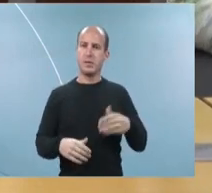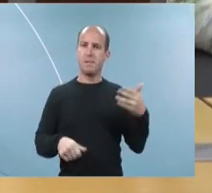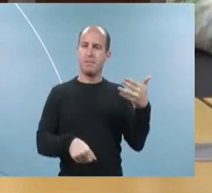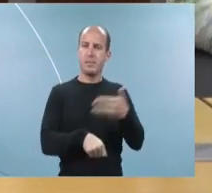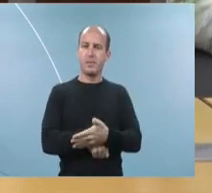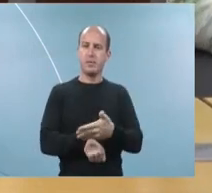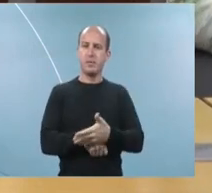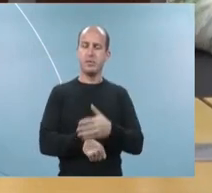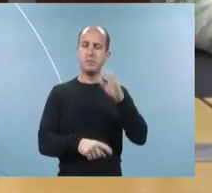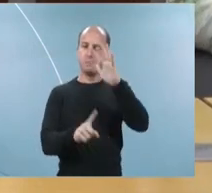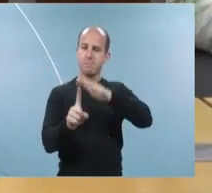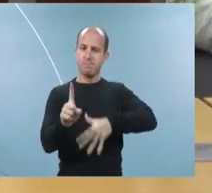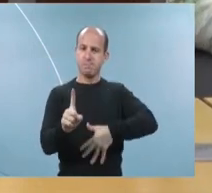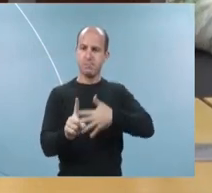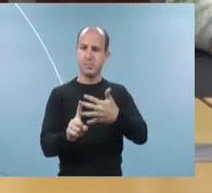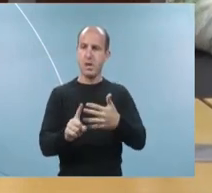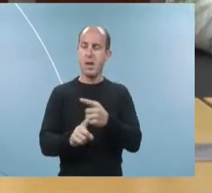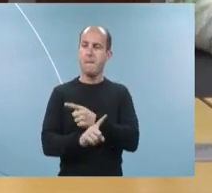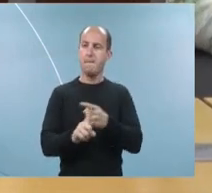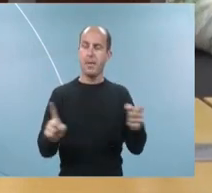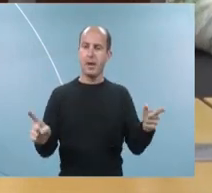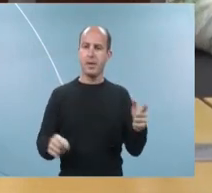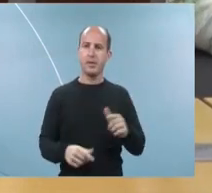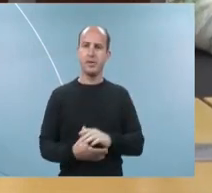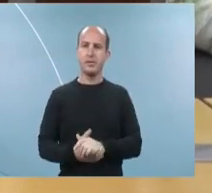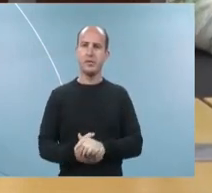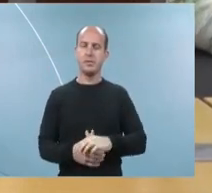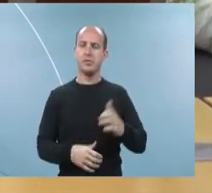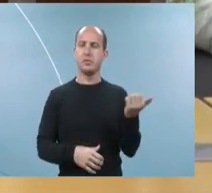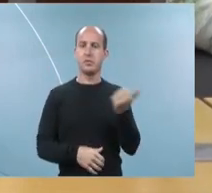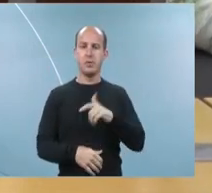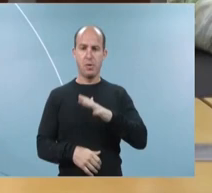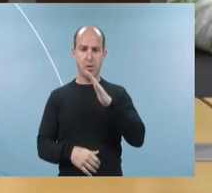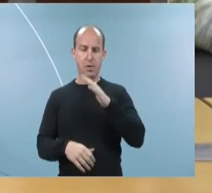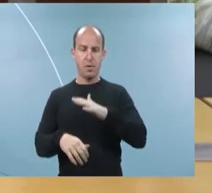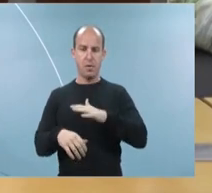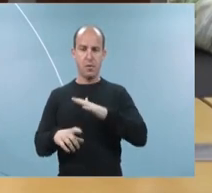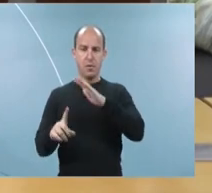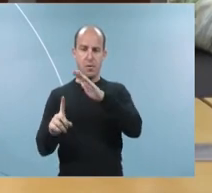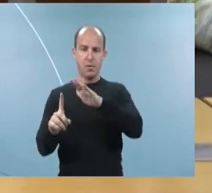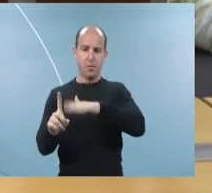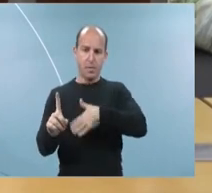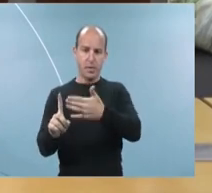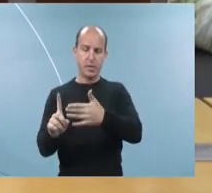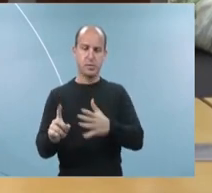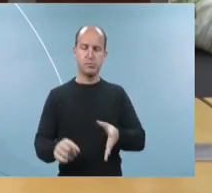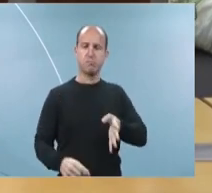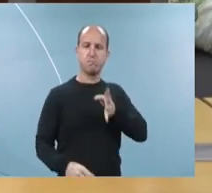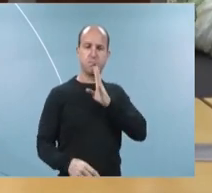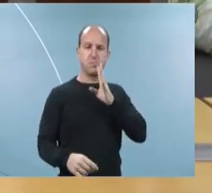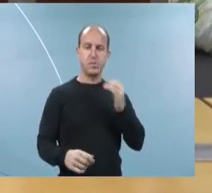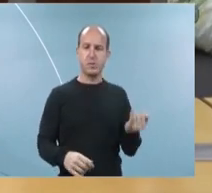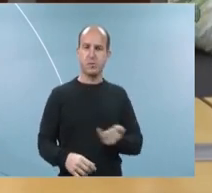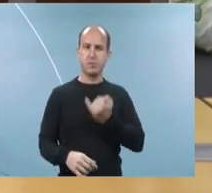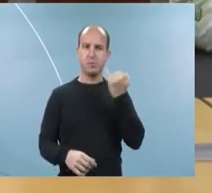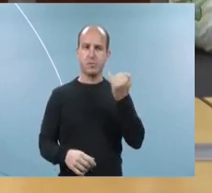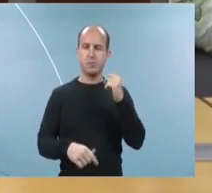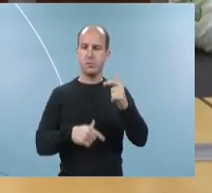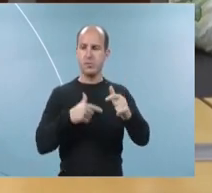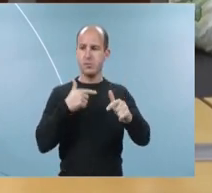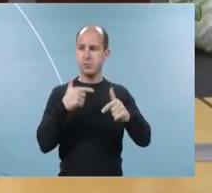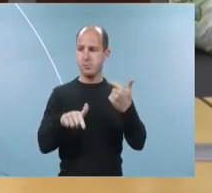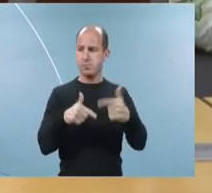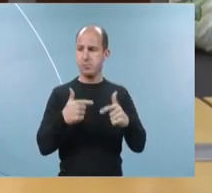participando, recebendo essa homenagem. Mas, mais do que uma homenagem, é um reconhecimento à importância do